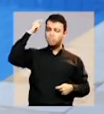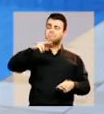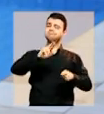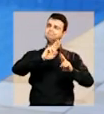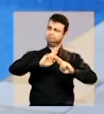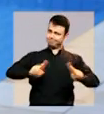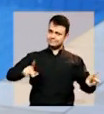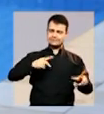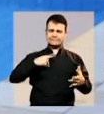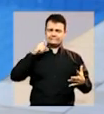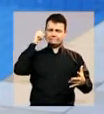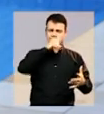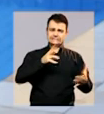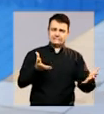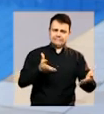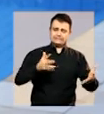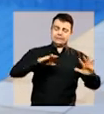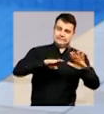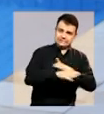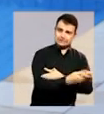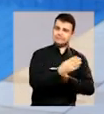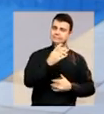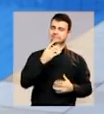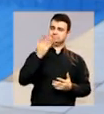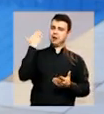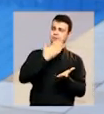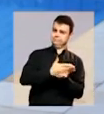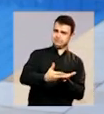bem difícil para se acostumar no começo.